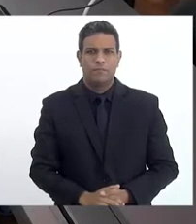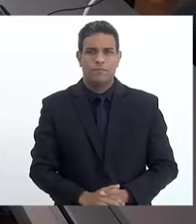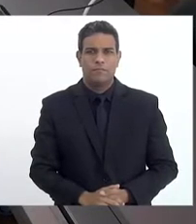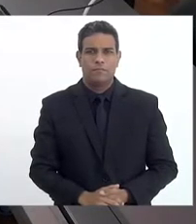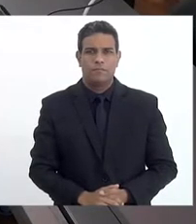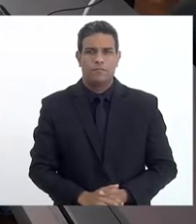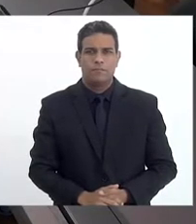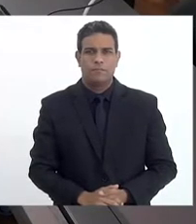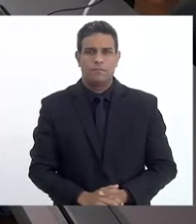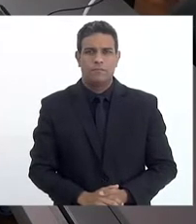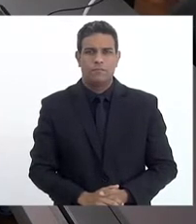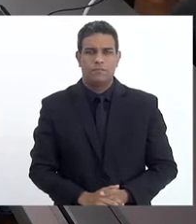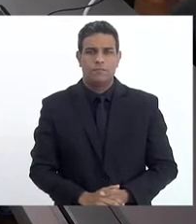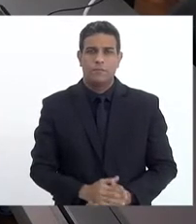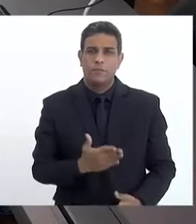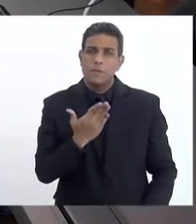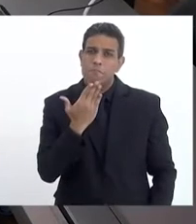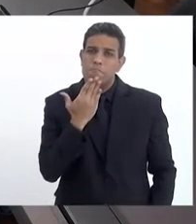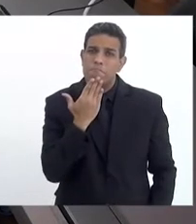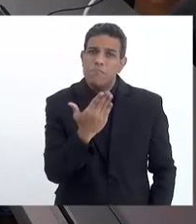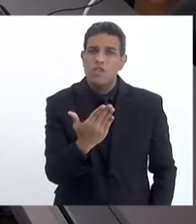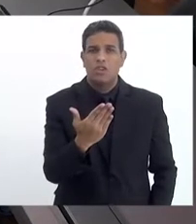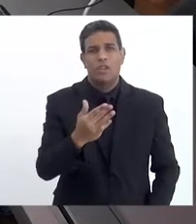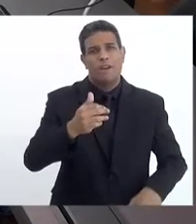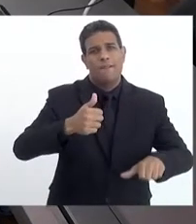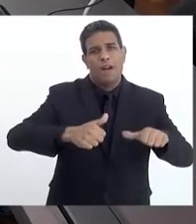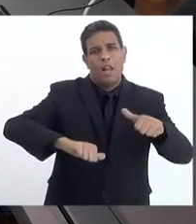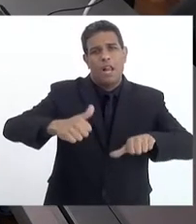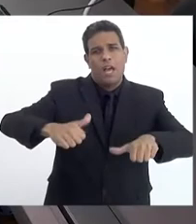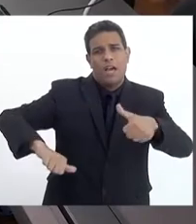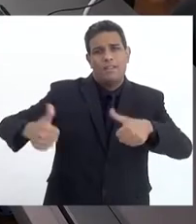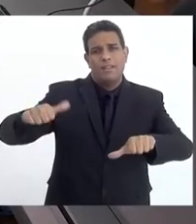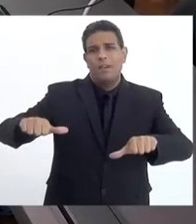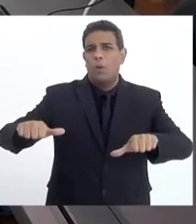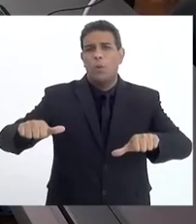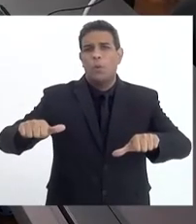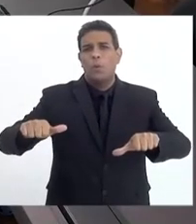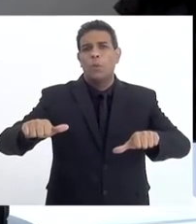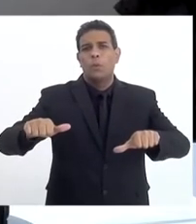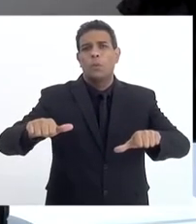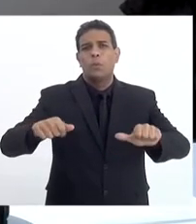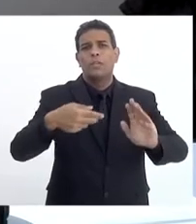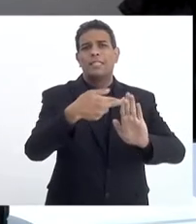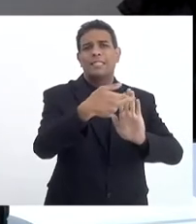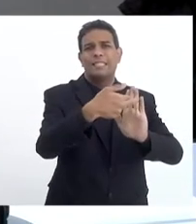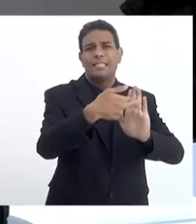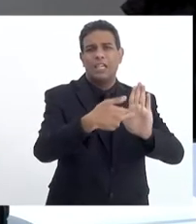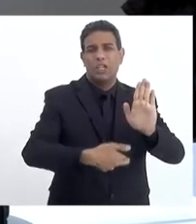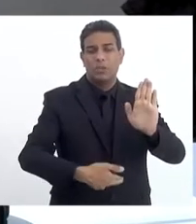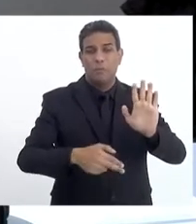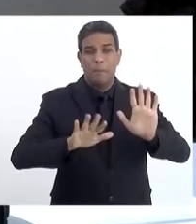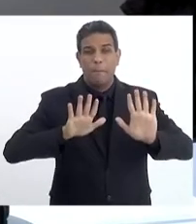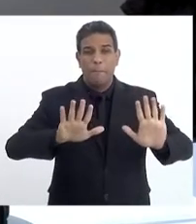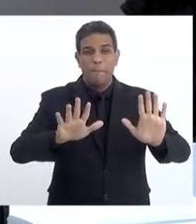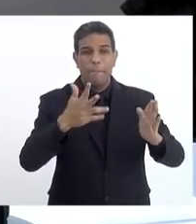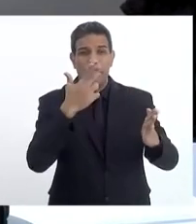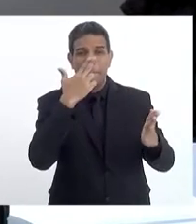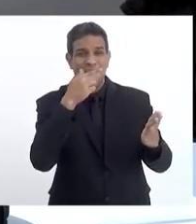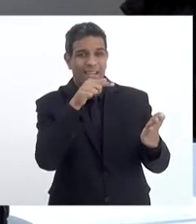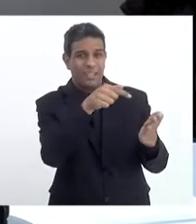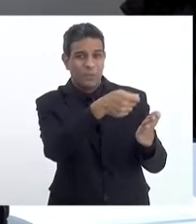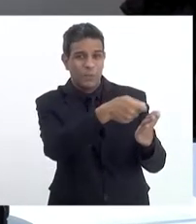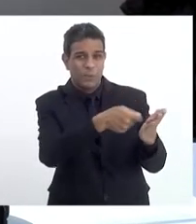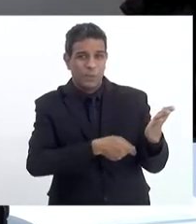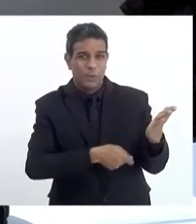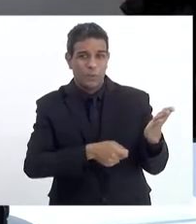Olha, eu vou pedir vista. Porque, olha só, nós estamos determinando que